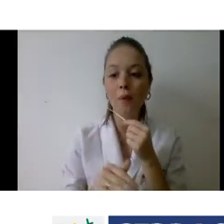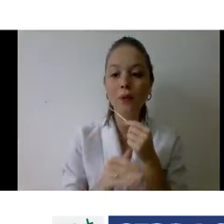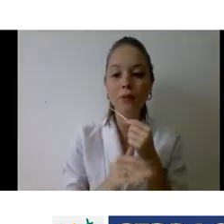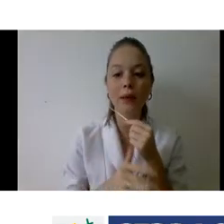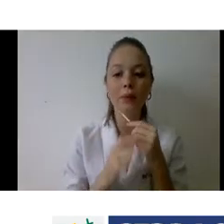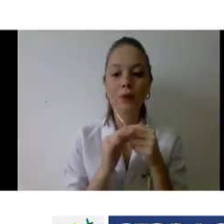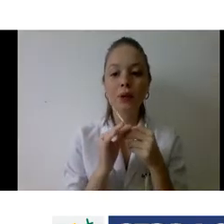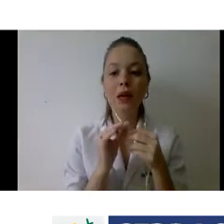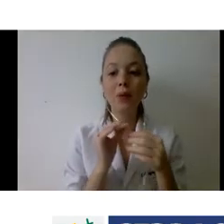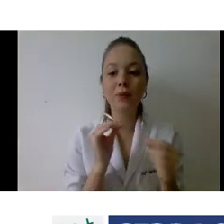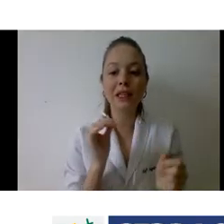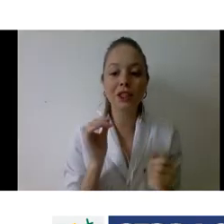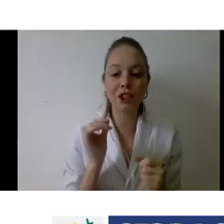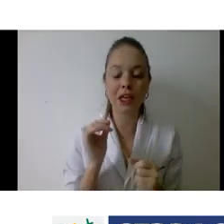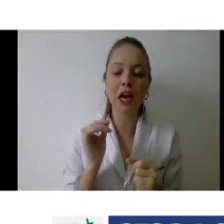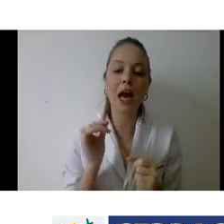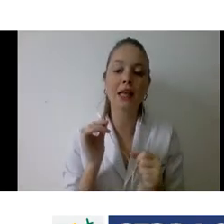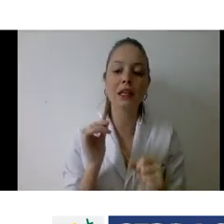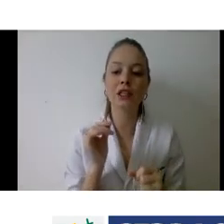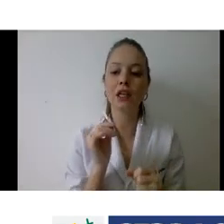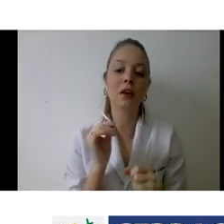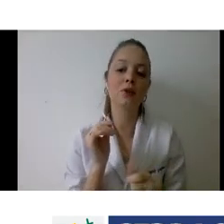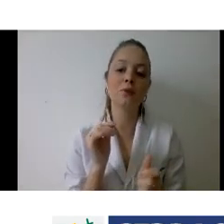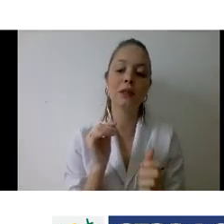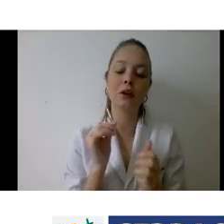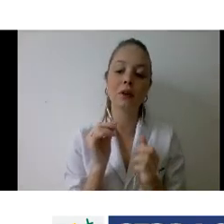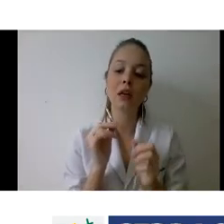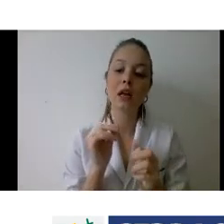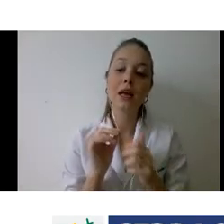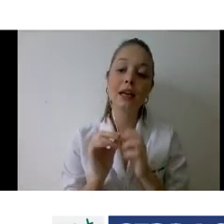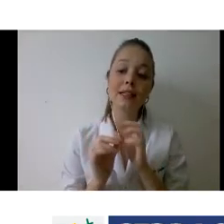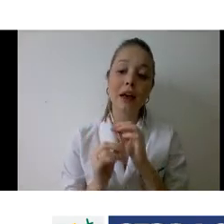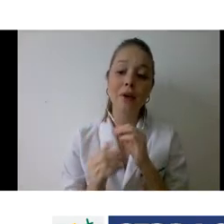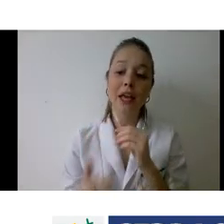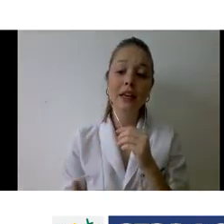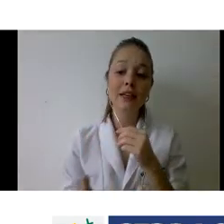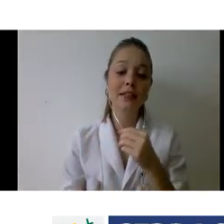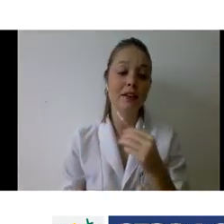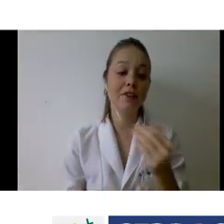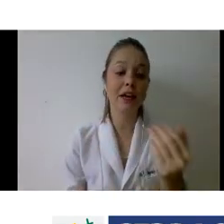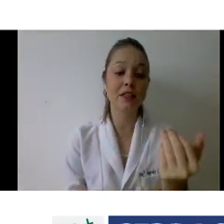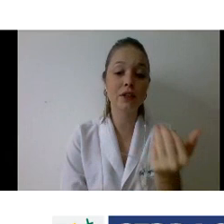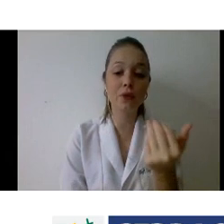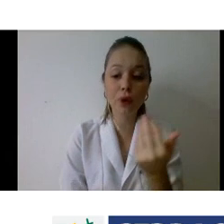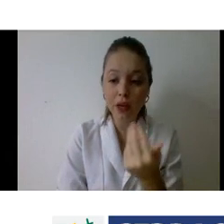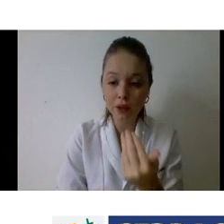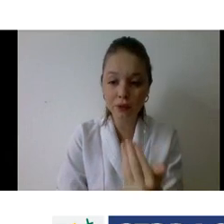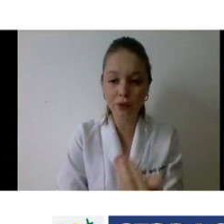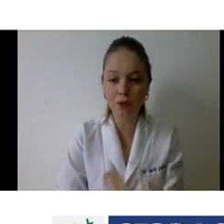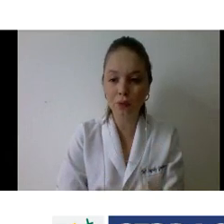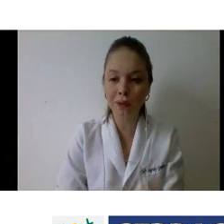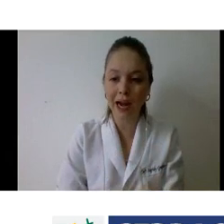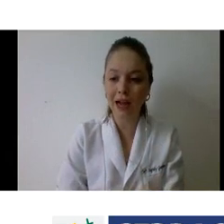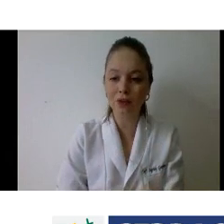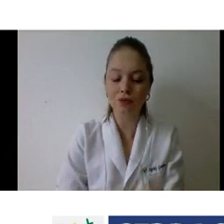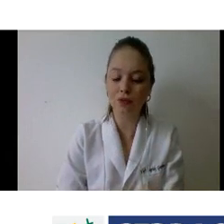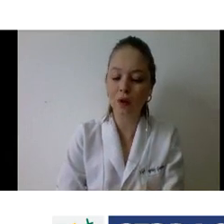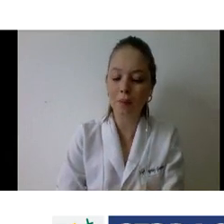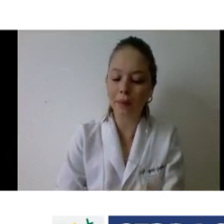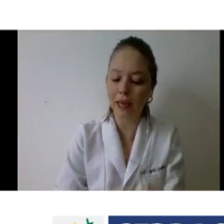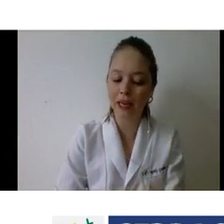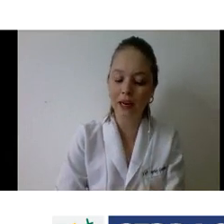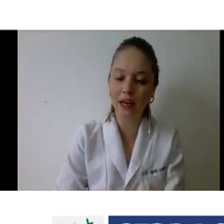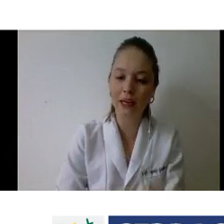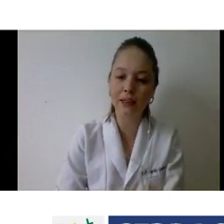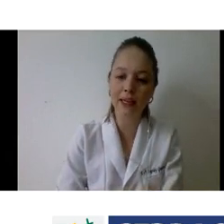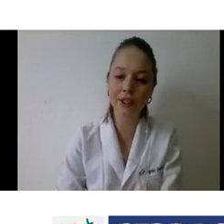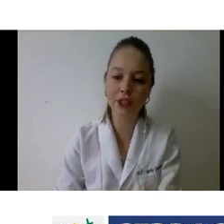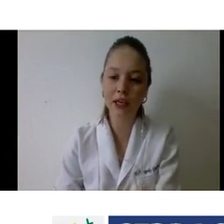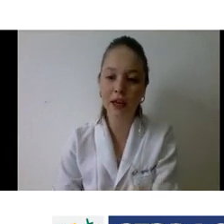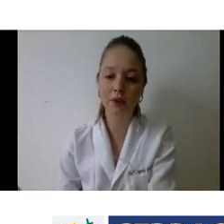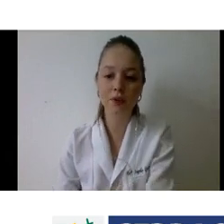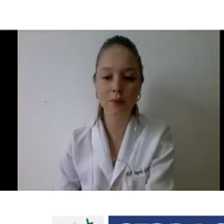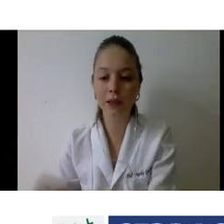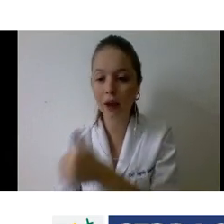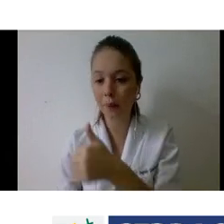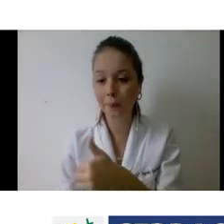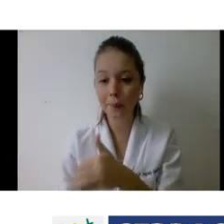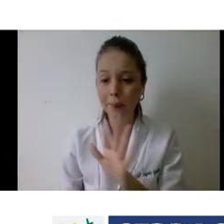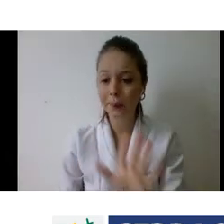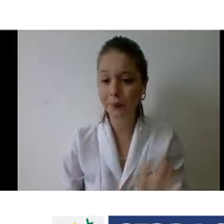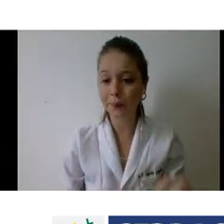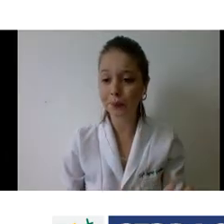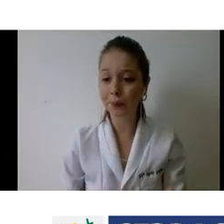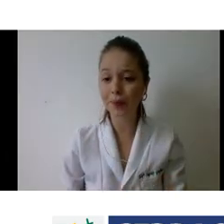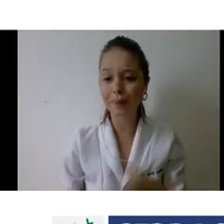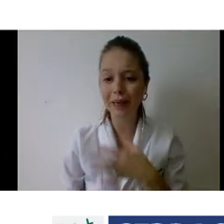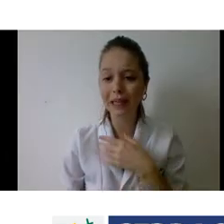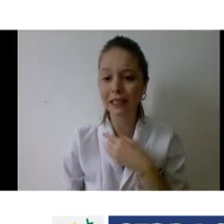conseguir. Só para o membro não mexer até chegar no hospital. Se alguém quiser ficar segurando o braço ou a perna até chegar no